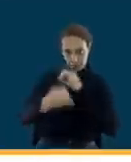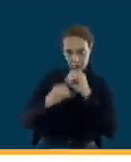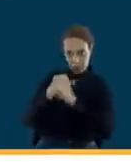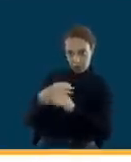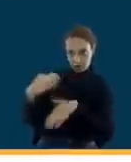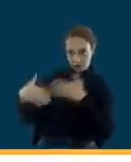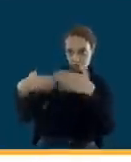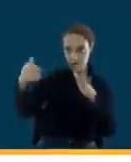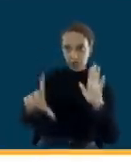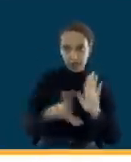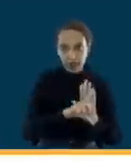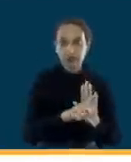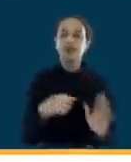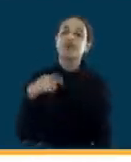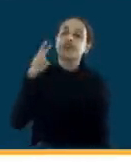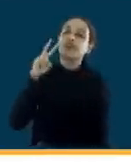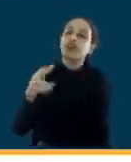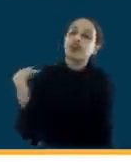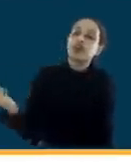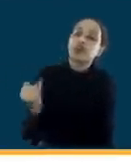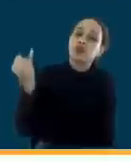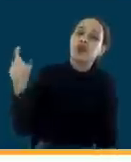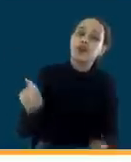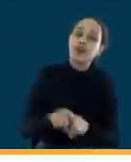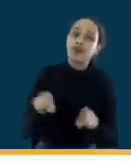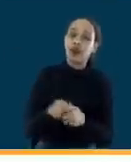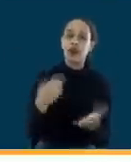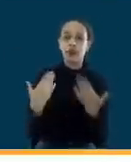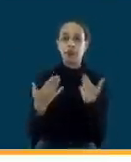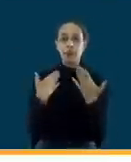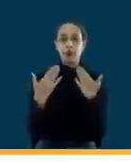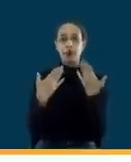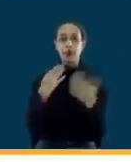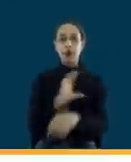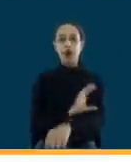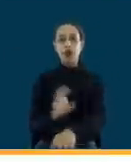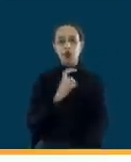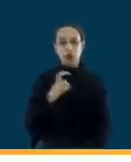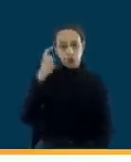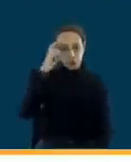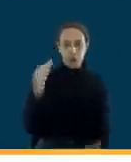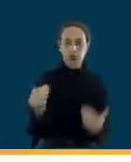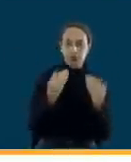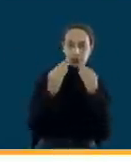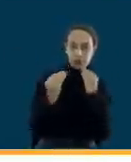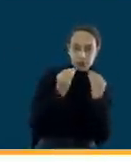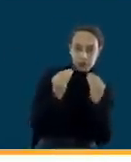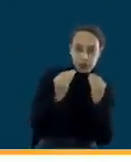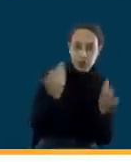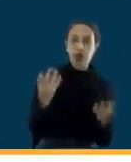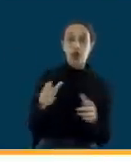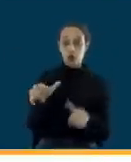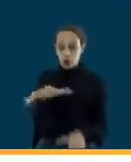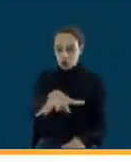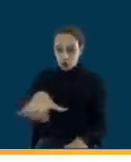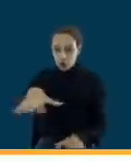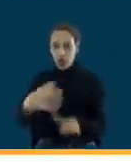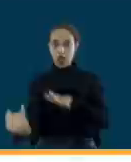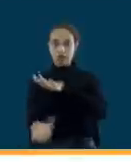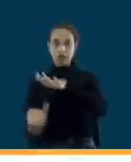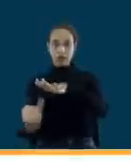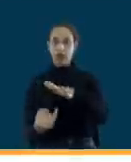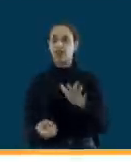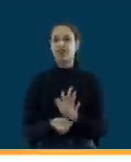importante, inclusive, a discussão da cultura alimentar, a discussão dos próprios espaços informais, uma série de discussões que surgiram também